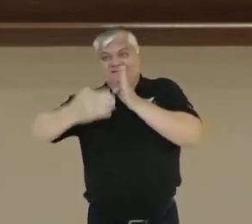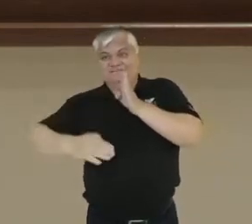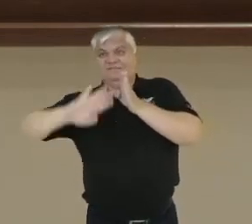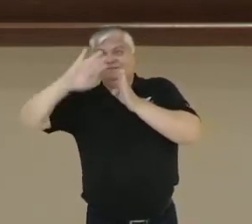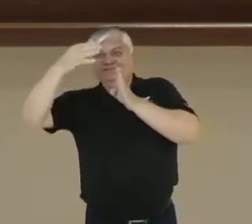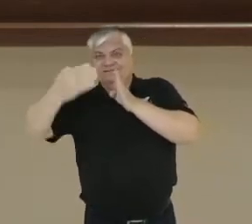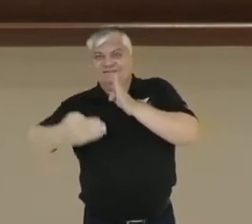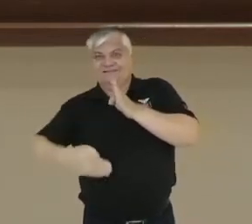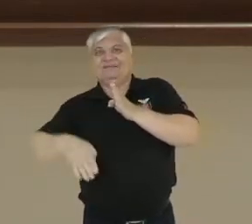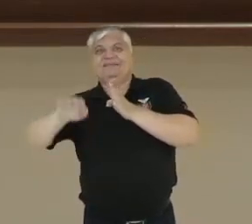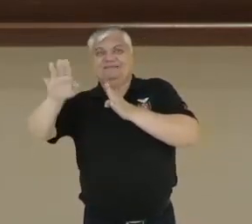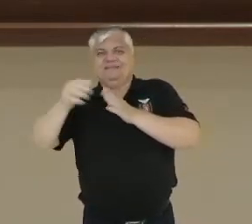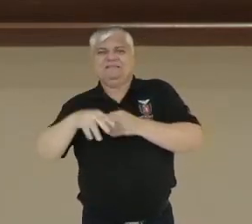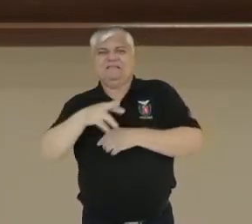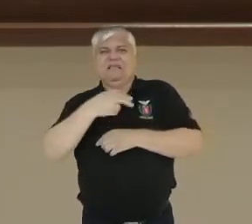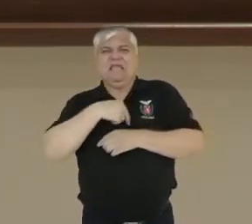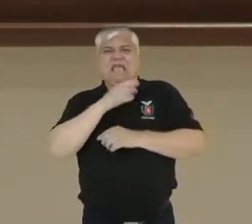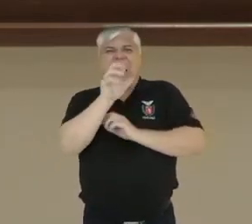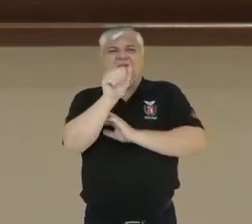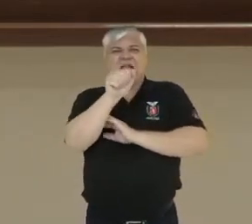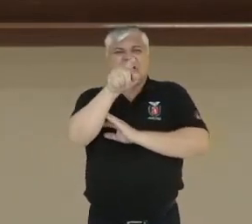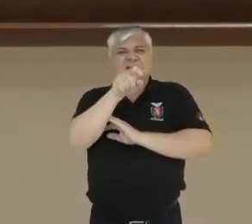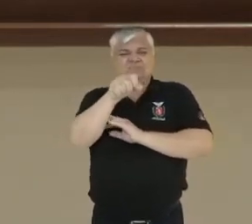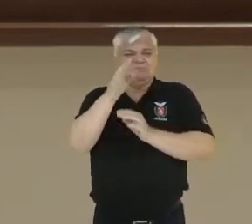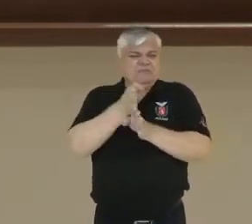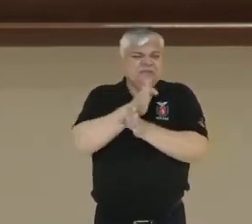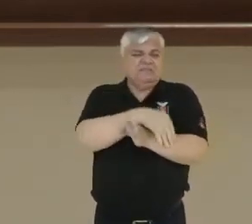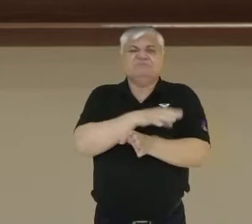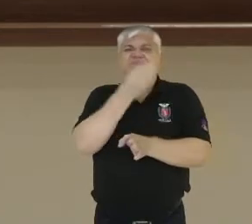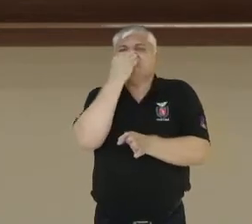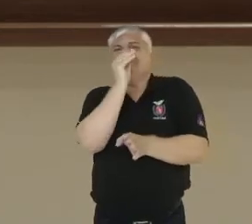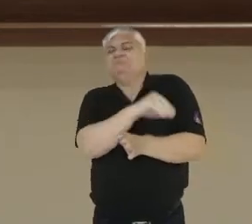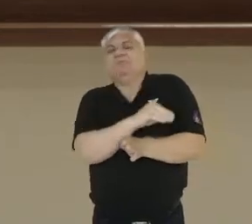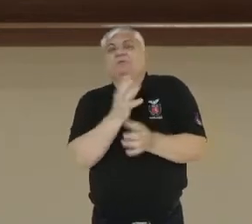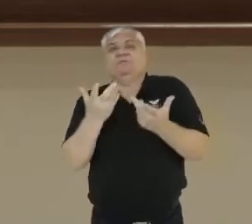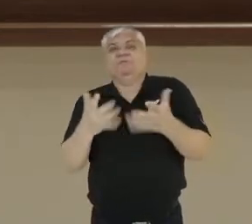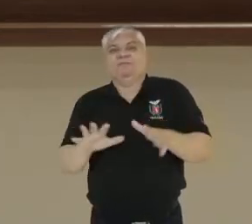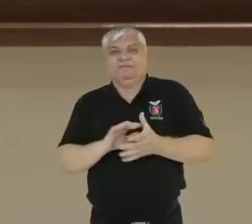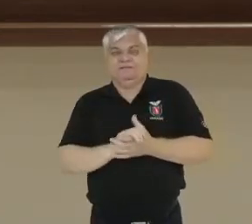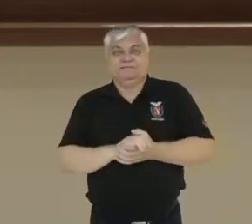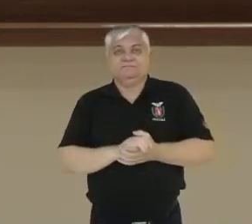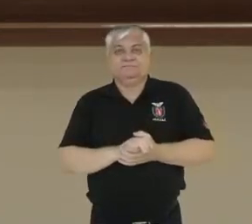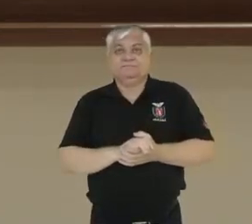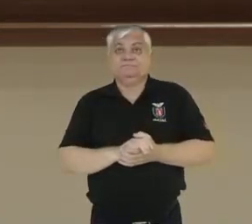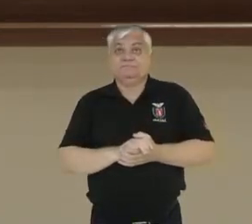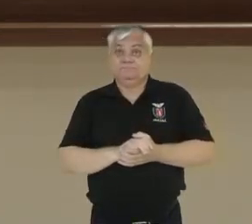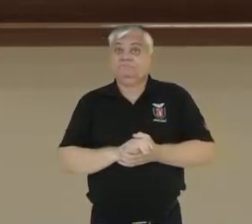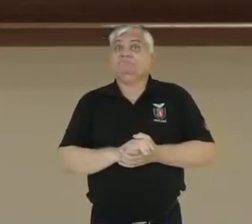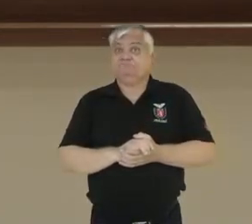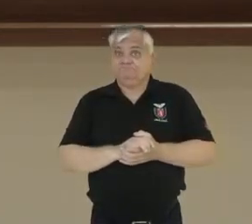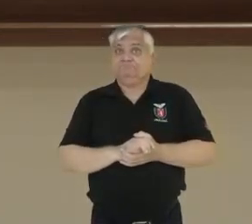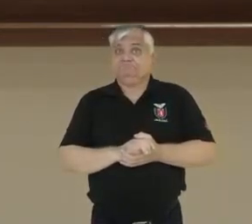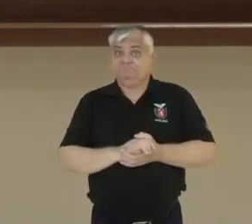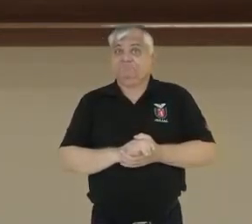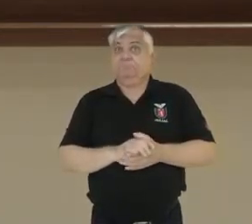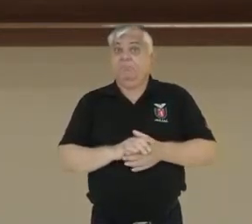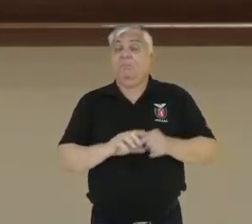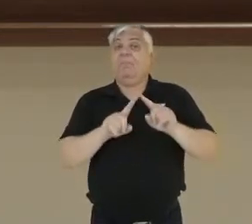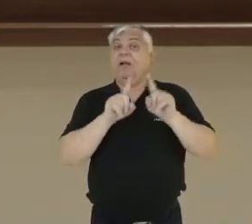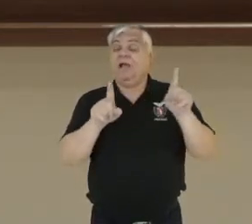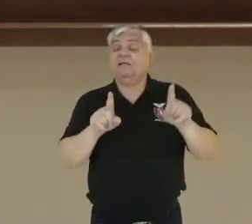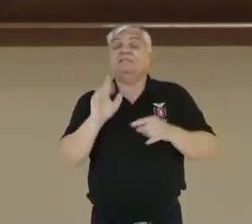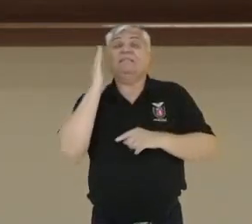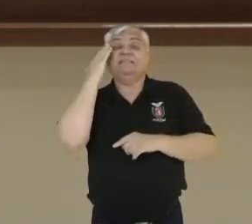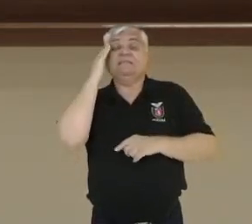do que a região da Caxemira, que está do lado oposto à sua visualização. Isso remete a um entendimento